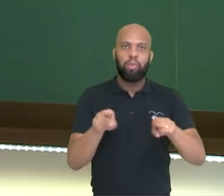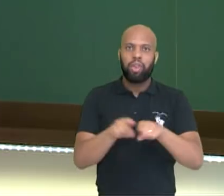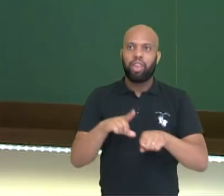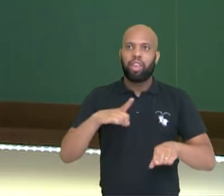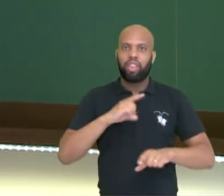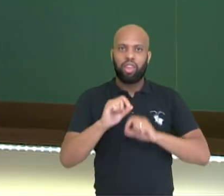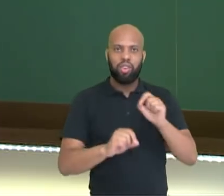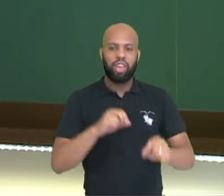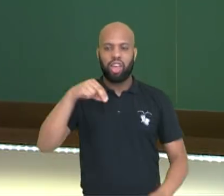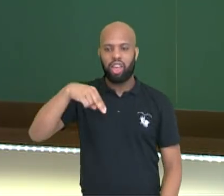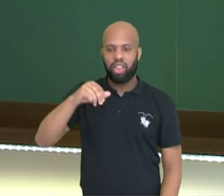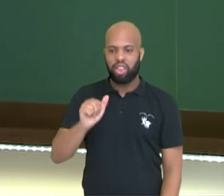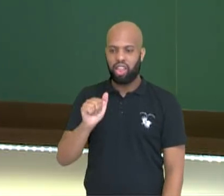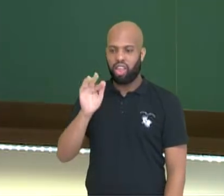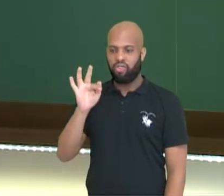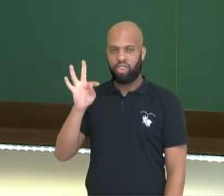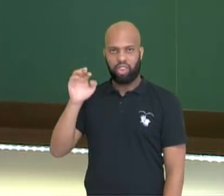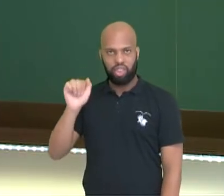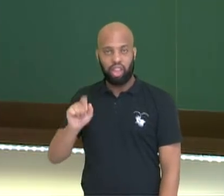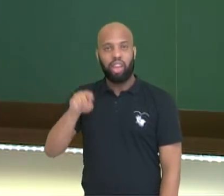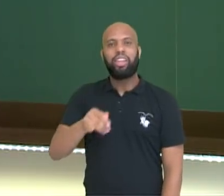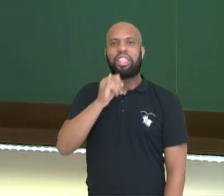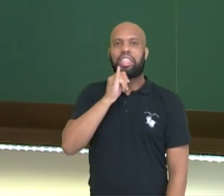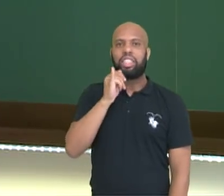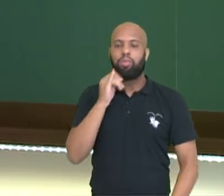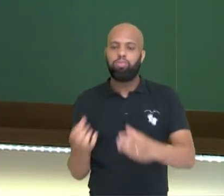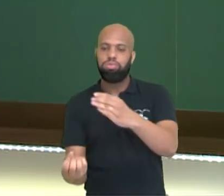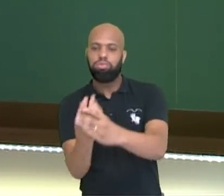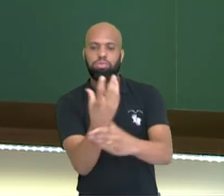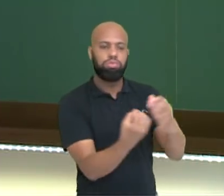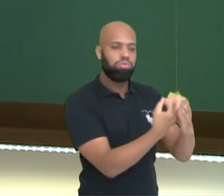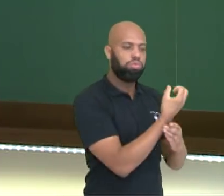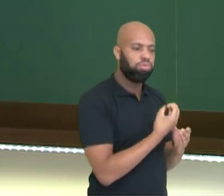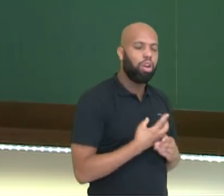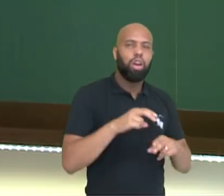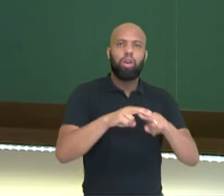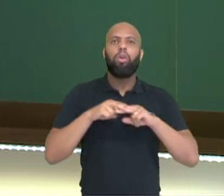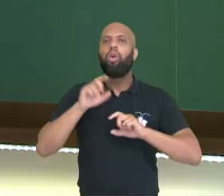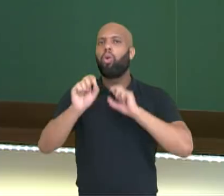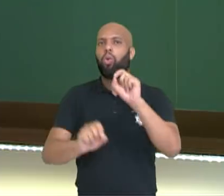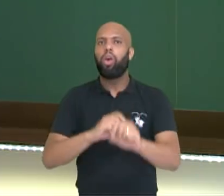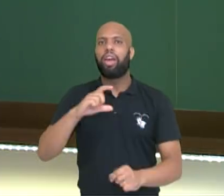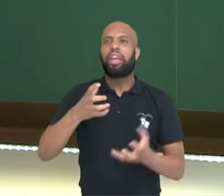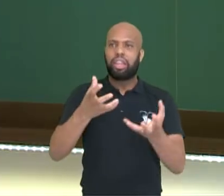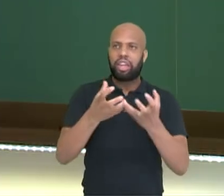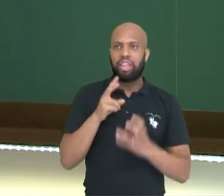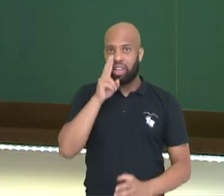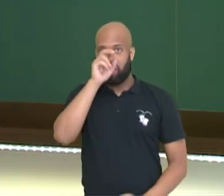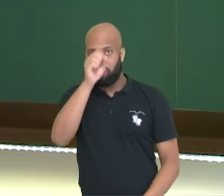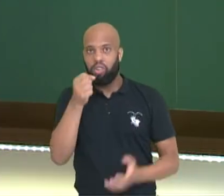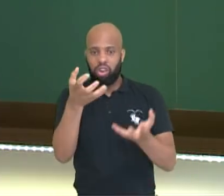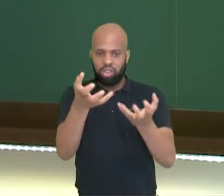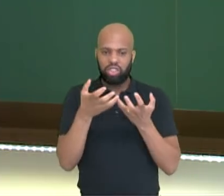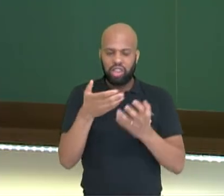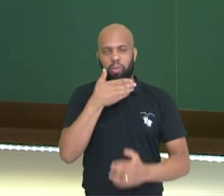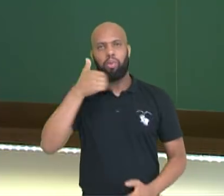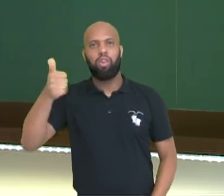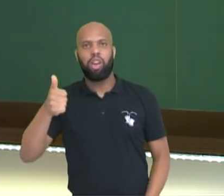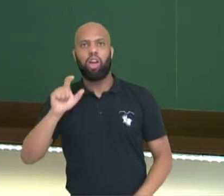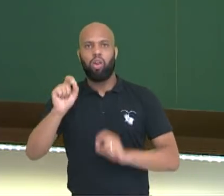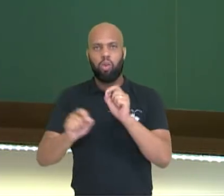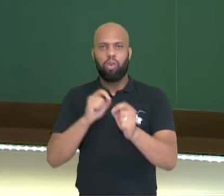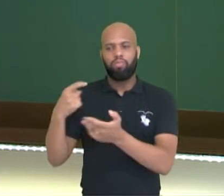são exemplos de blocos econômicos que surgiram em função da busca do fortalecimento econômico das